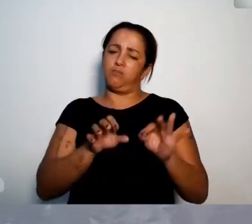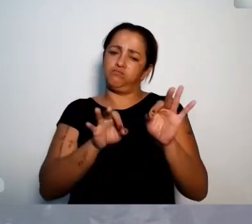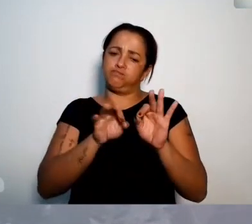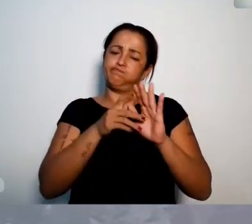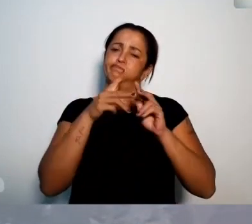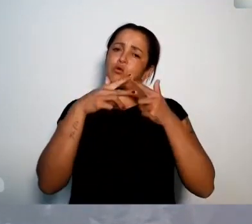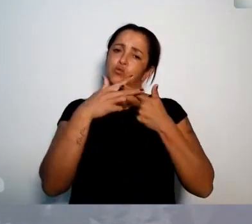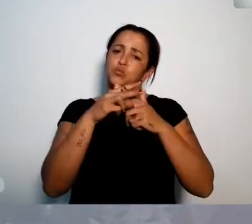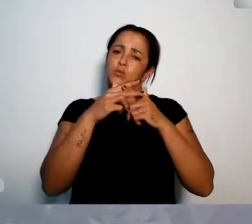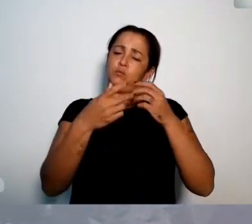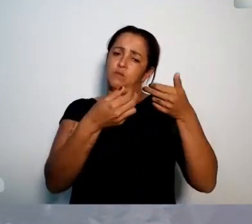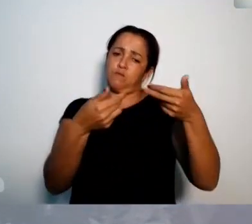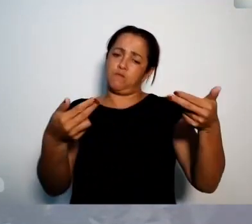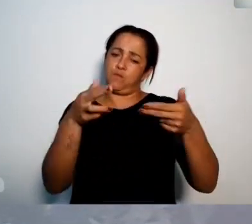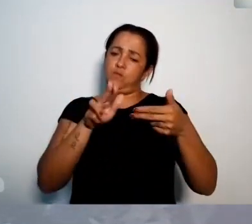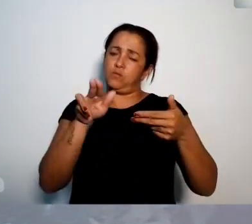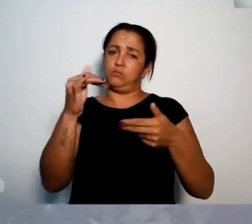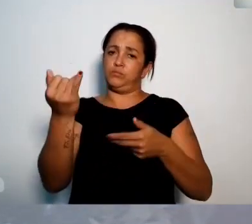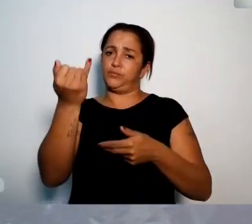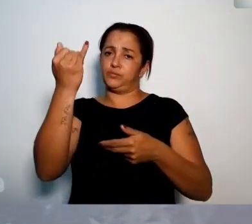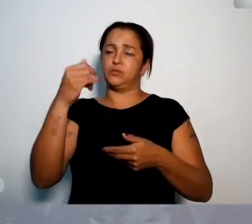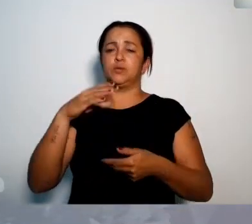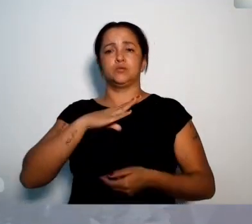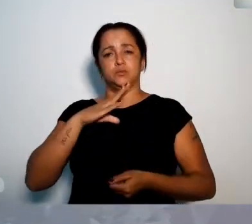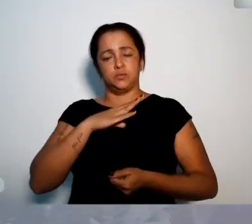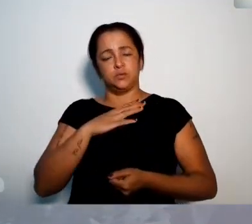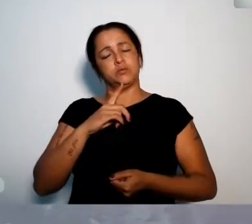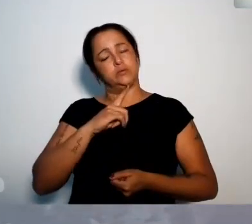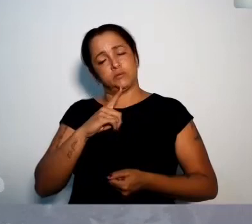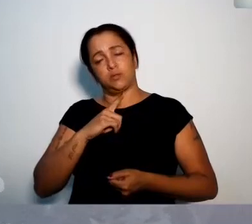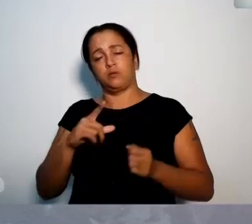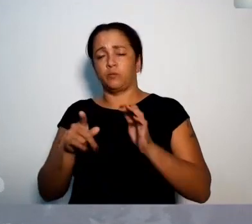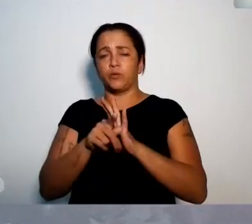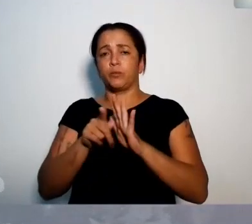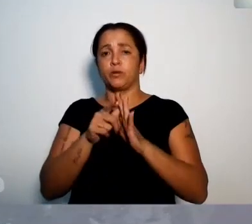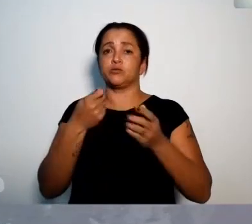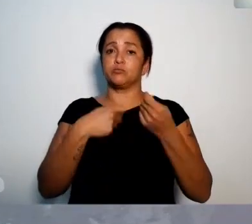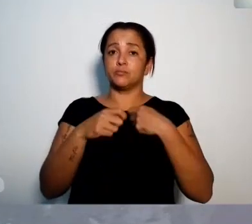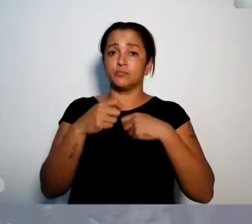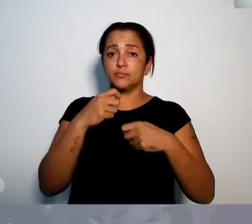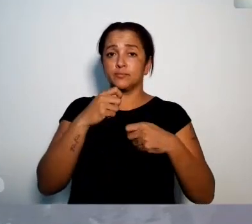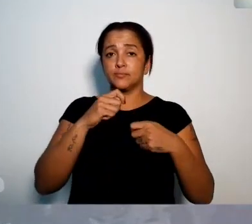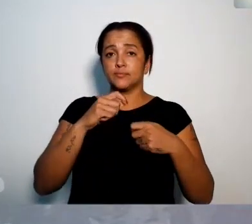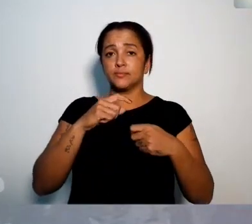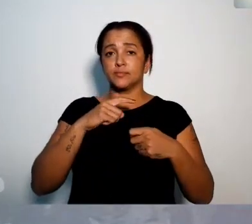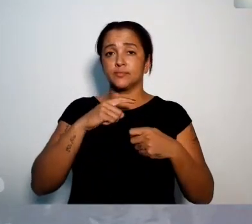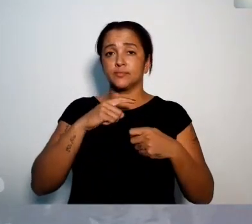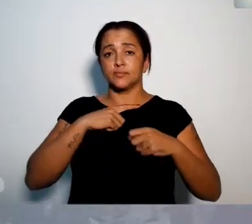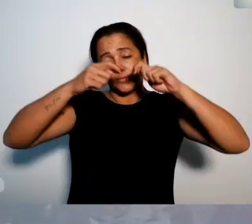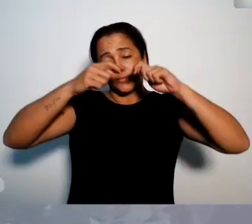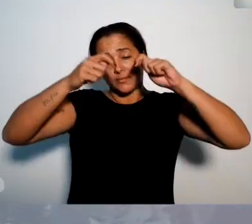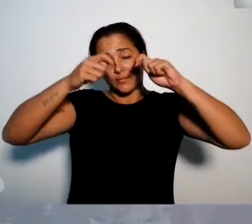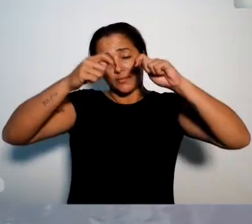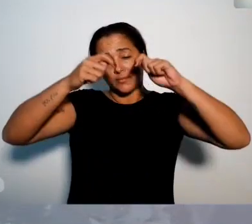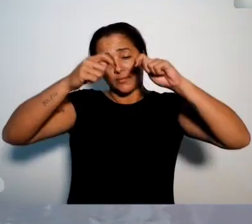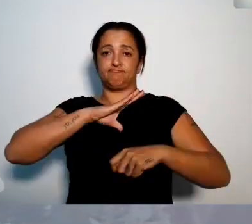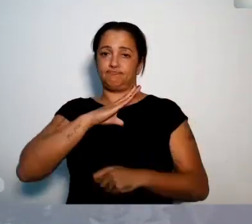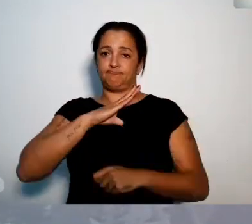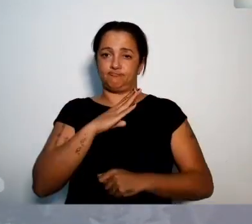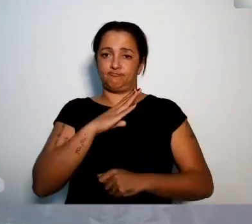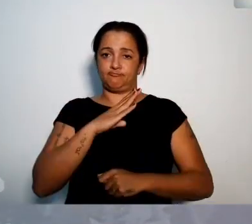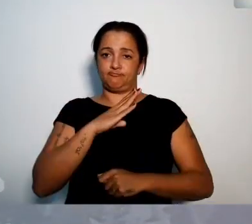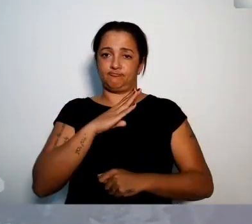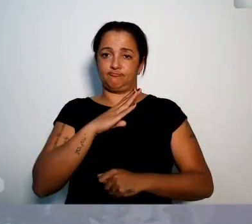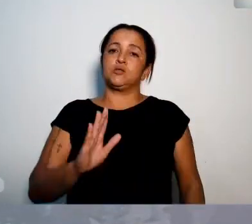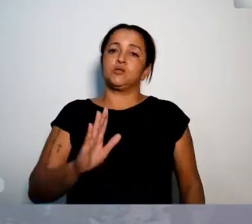cidade, para que as administrações possam passar pela cidade, mas o corpo jurídico possa